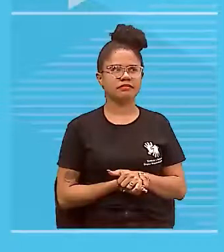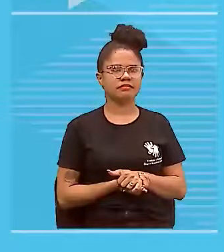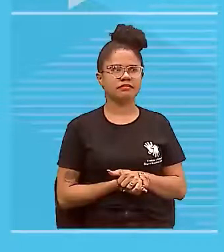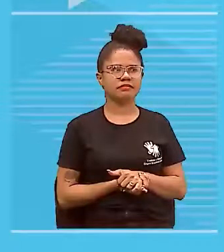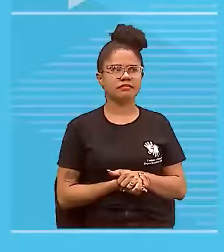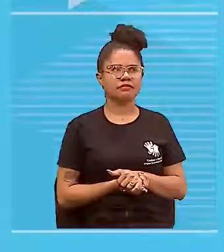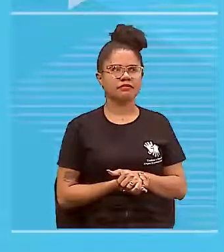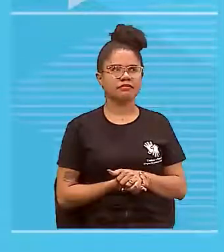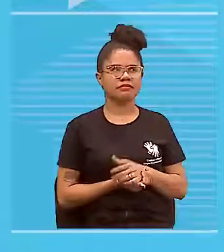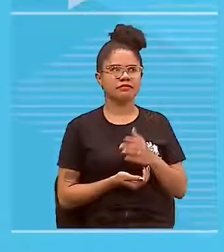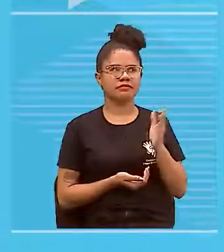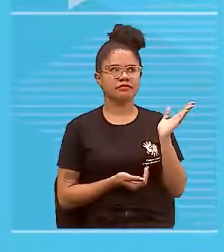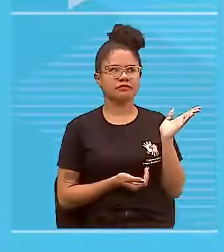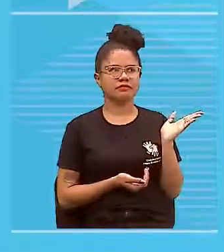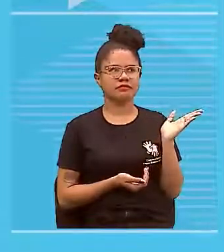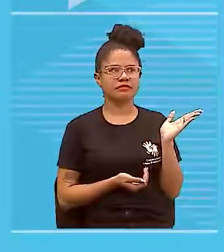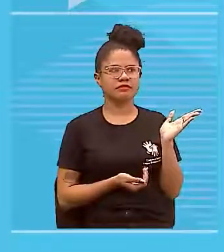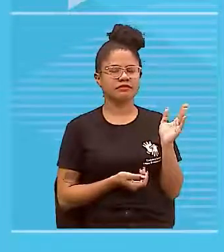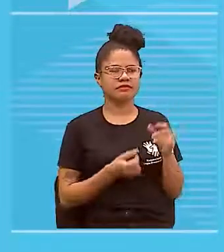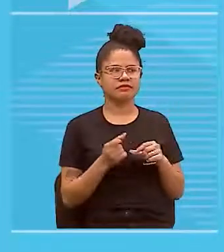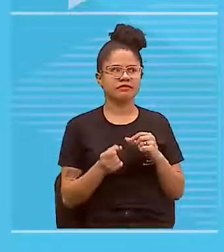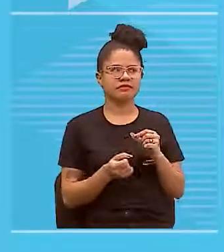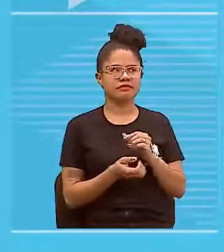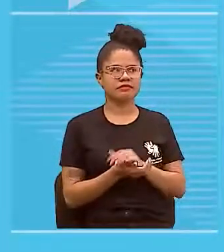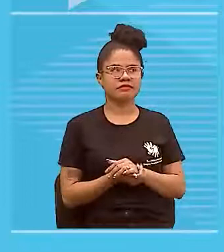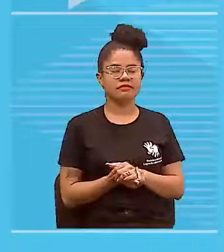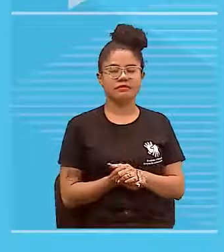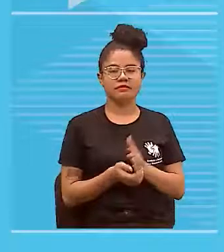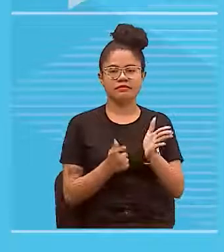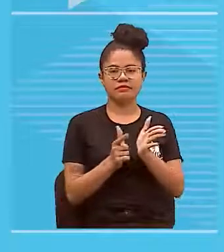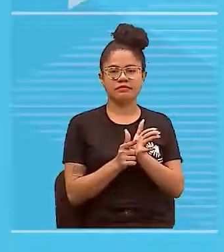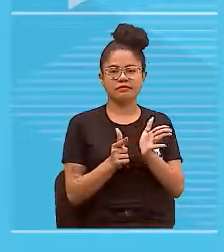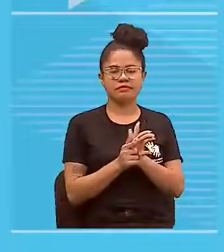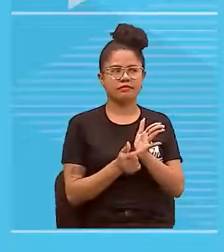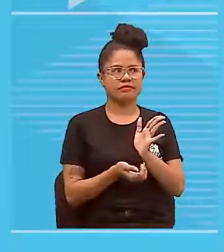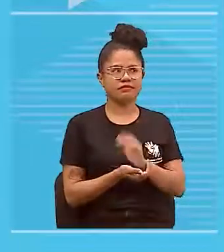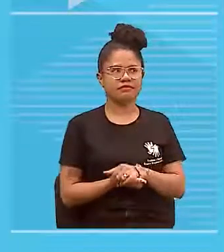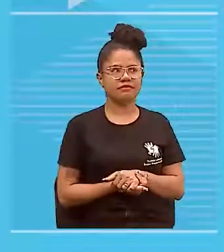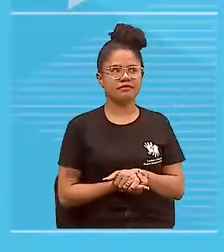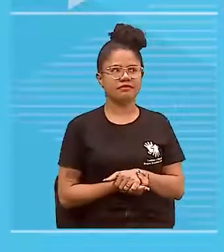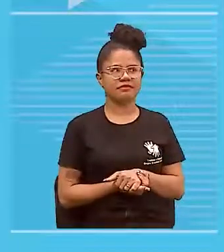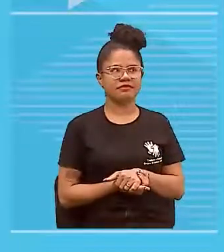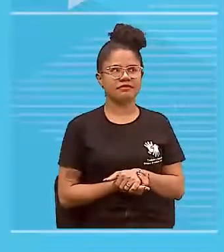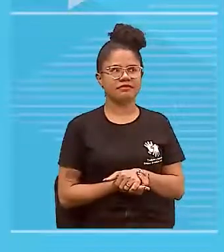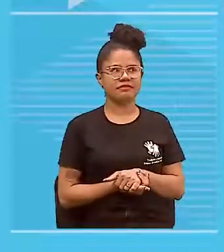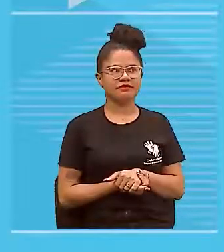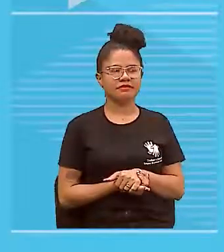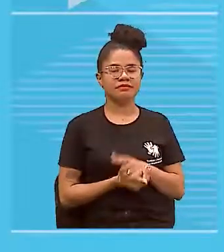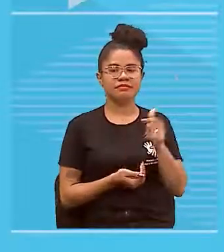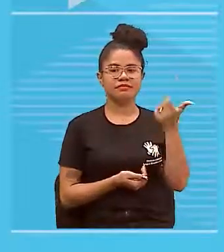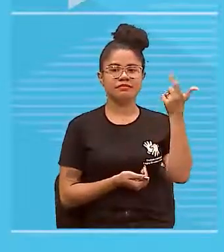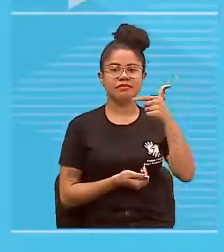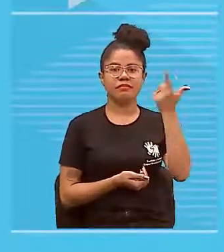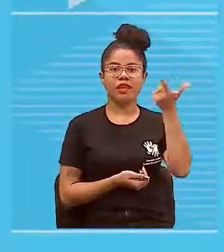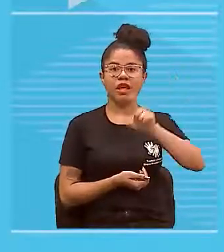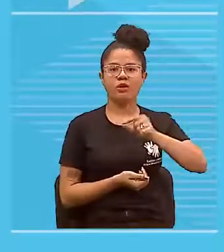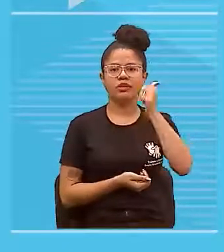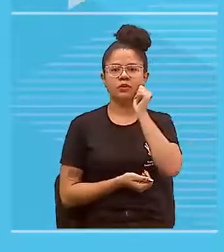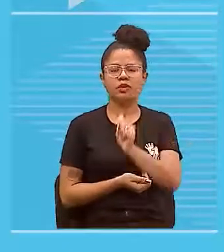ela pergunta do anúncio é aqui sim